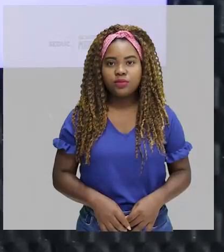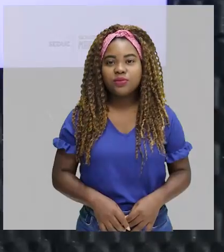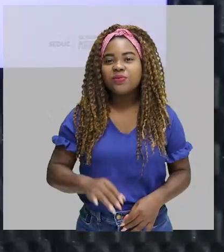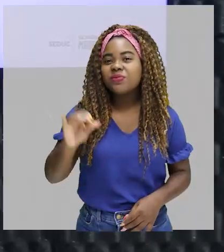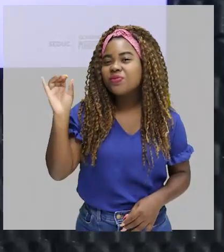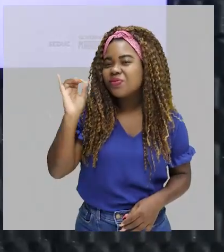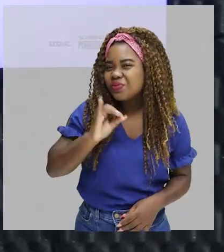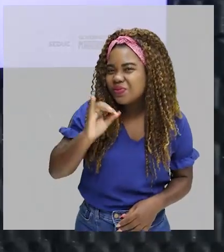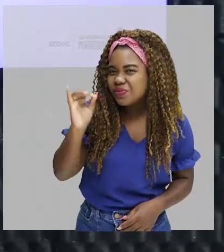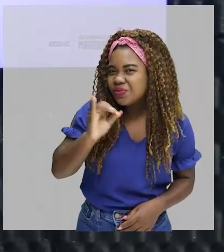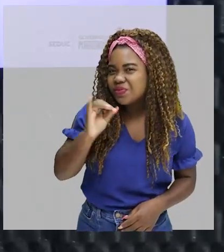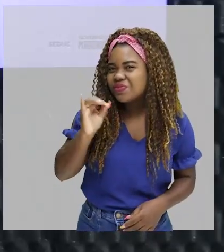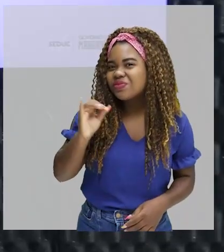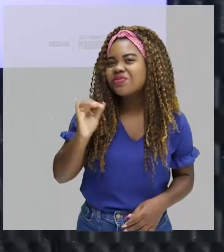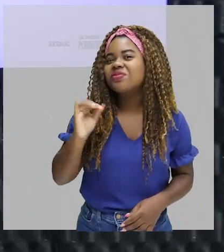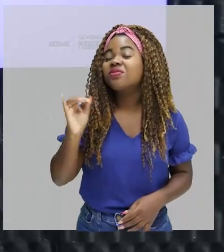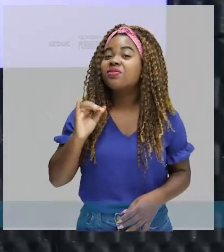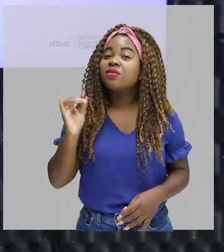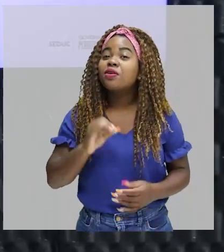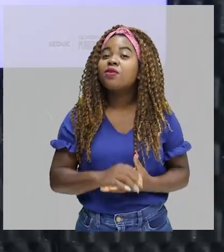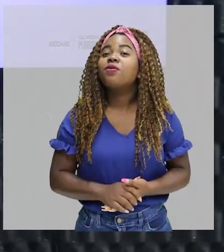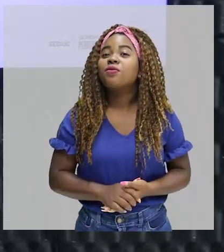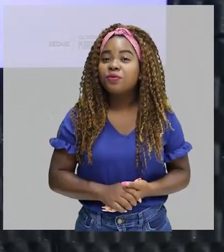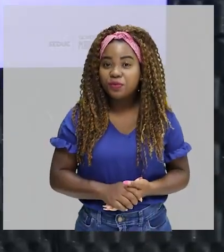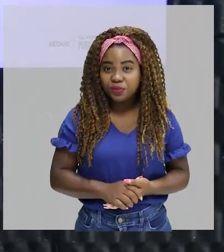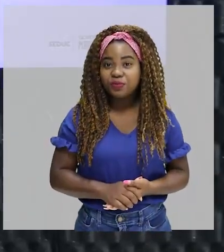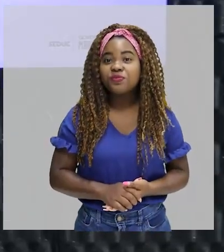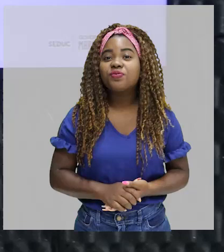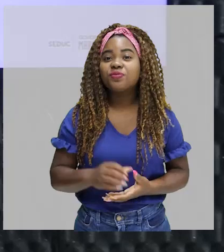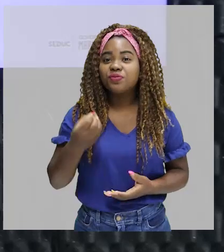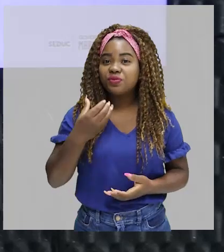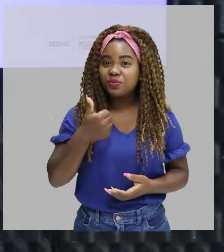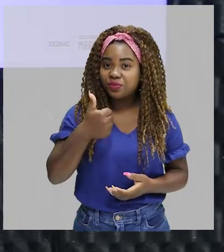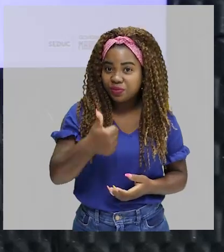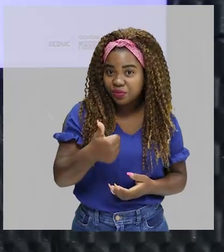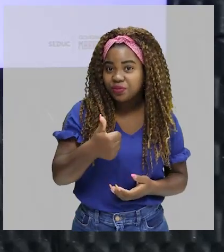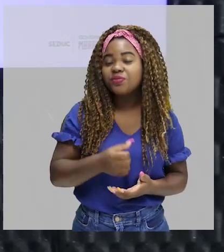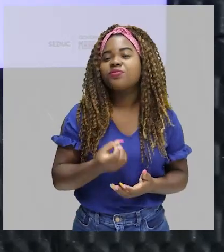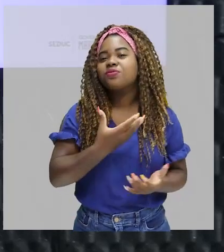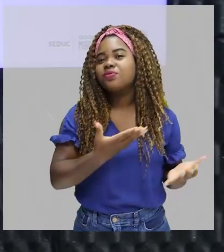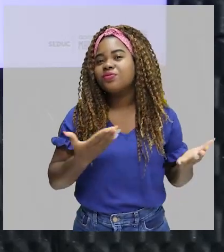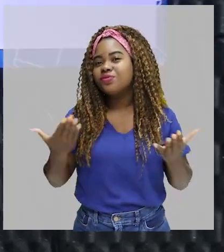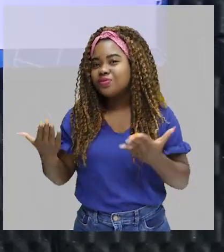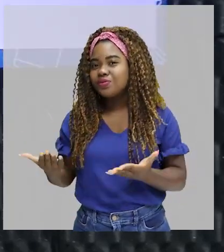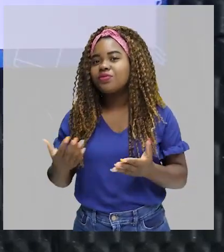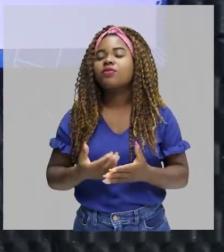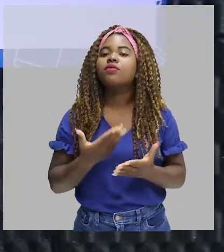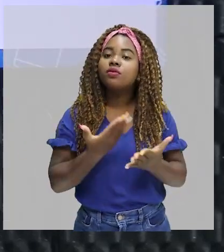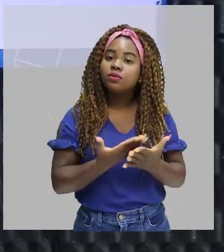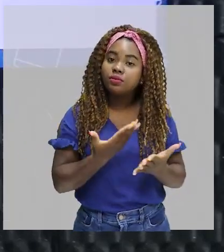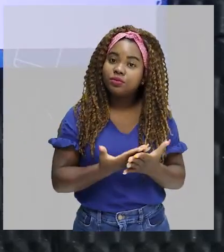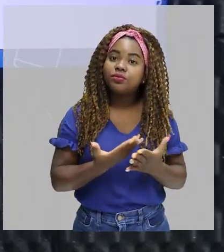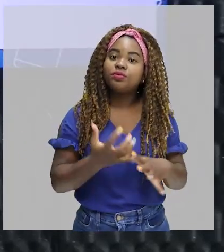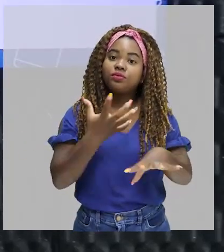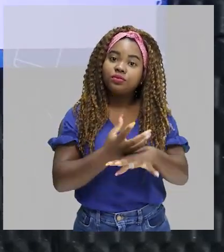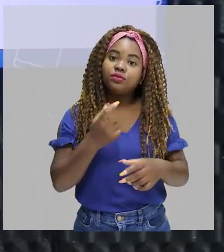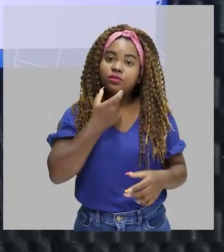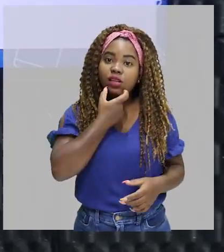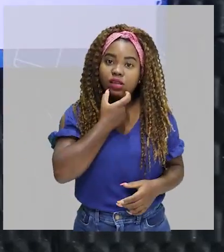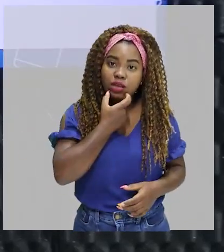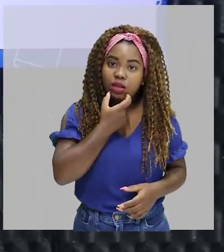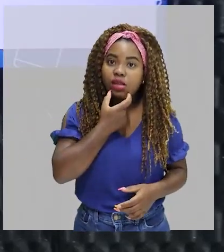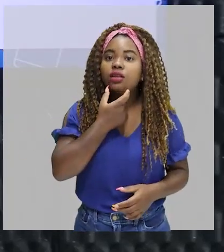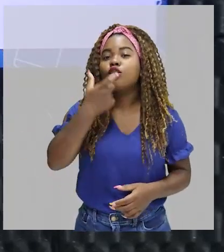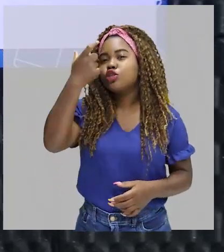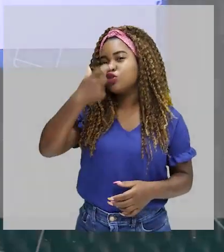Hello everybody, welcome to our English class. I'm teacher Michelle. Olá pessoal, sejam bem-vindos a mais uma aula de inglês. Eu sou a professora